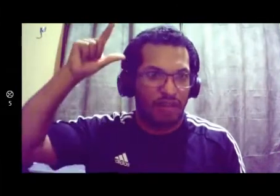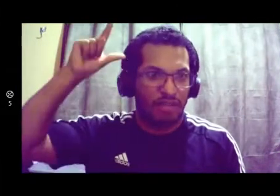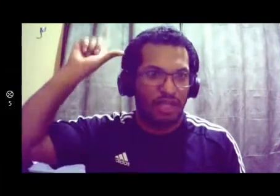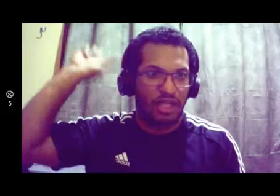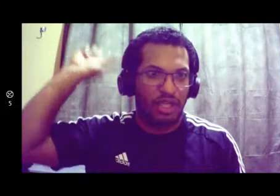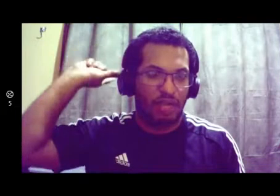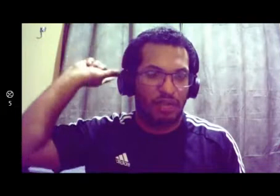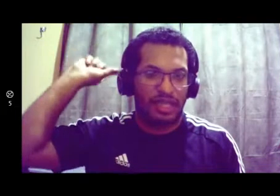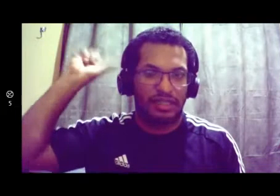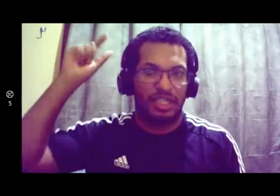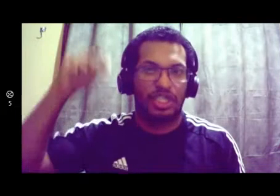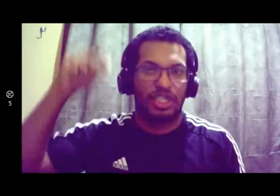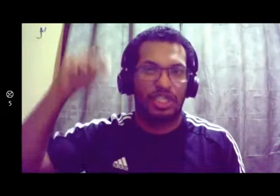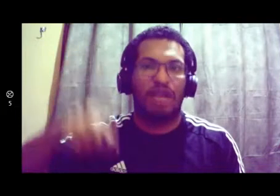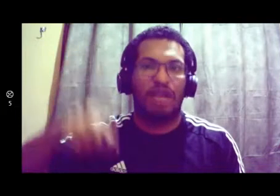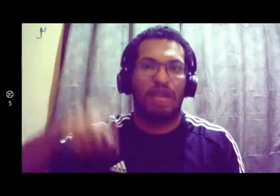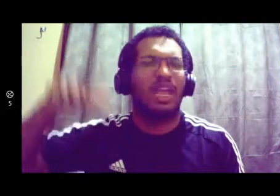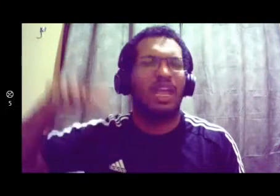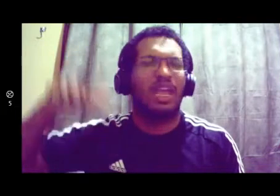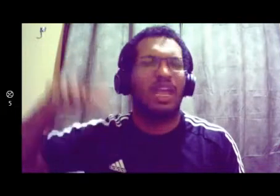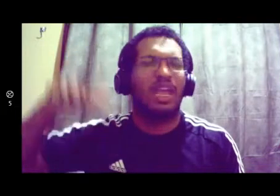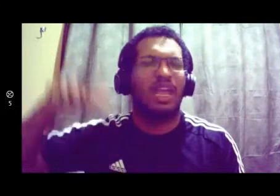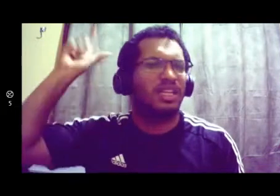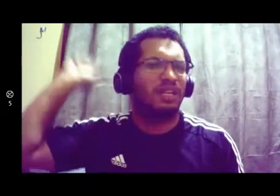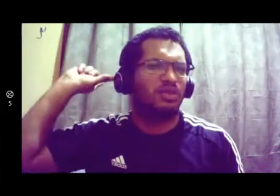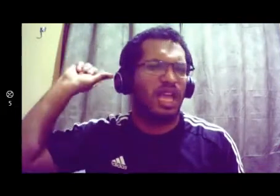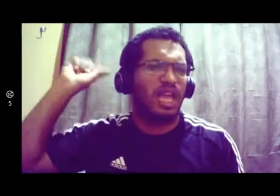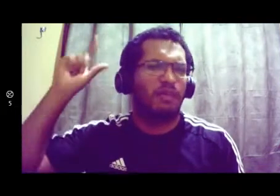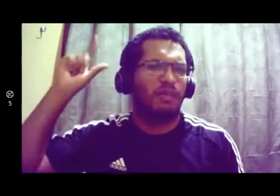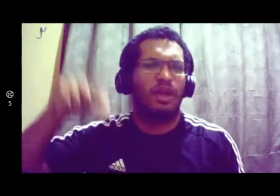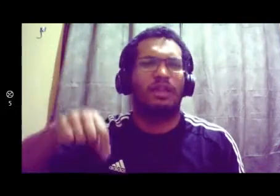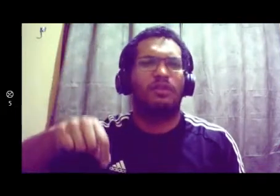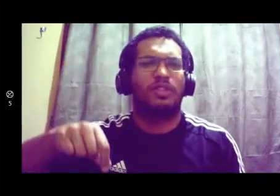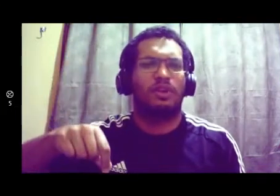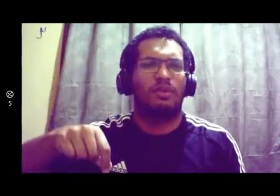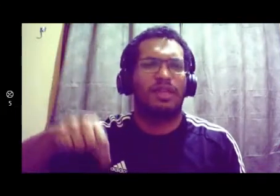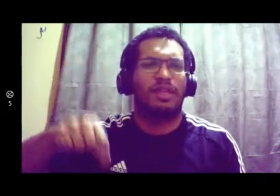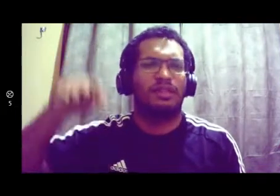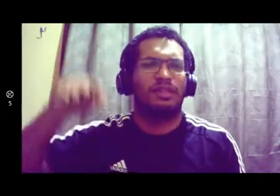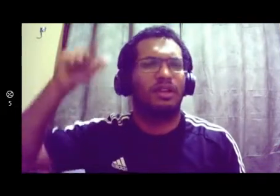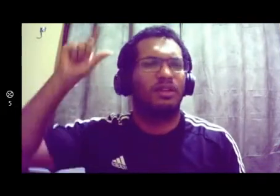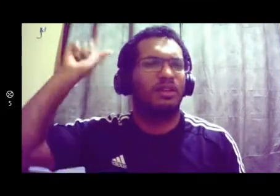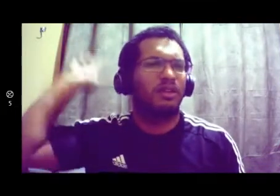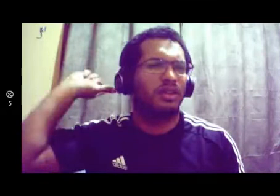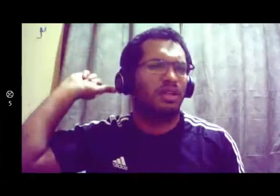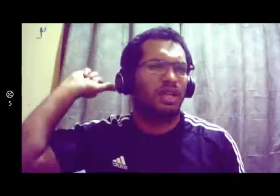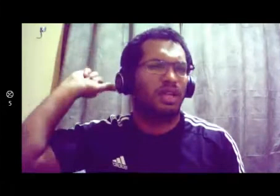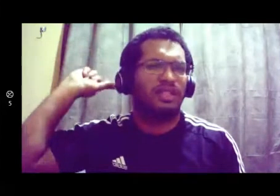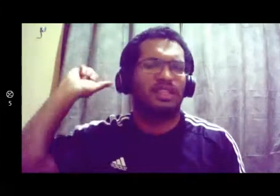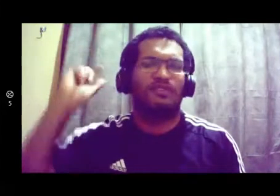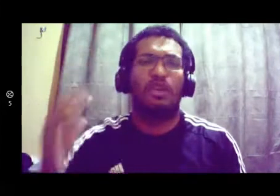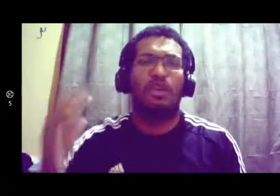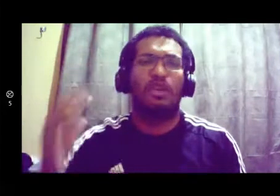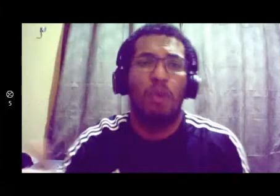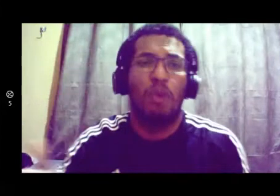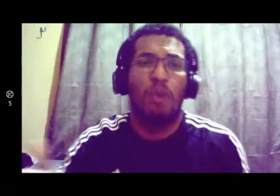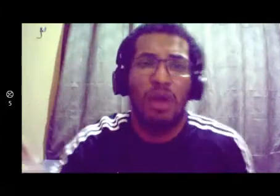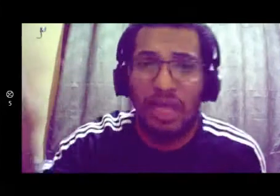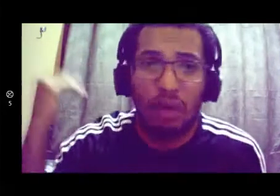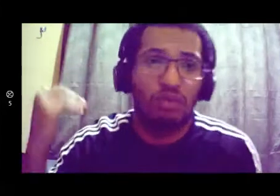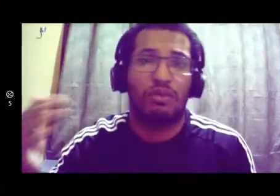você abre e joga para trás. Antigamente, há muito tempo. Então você começa assim, ó. Você está falando